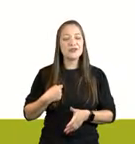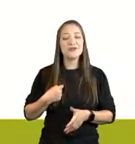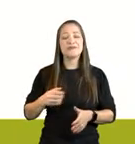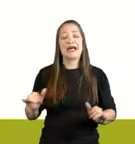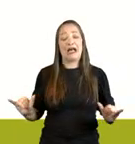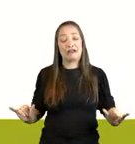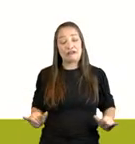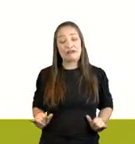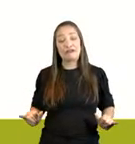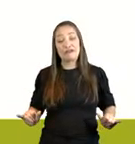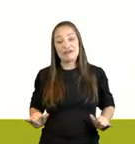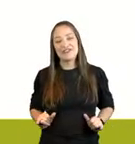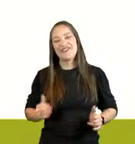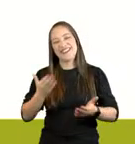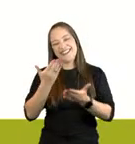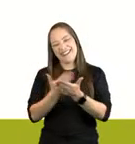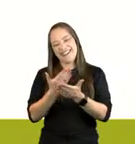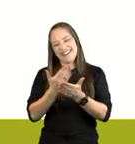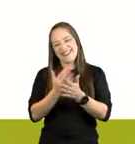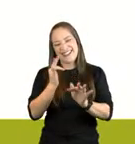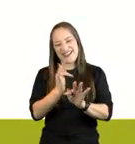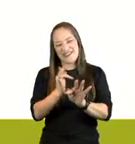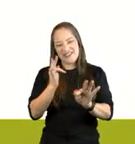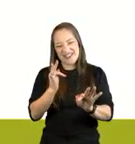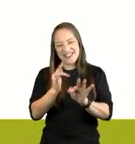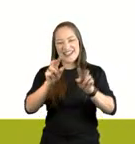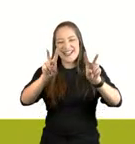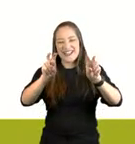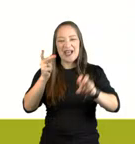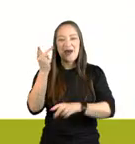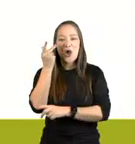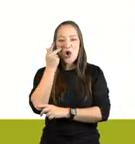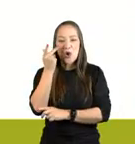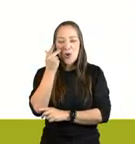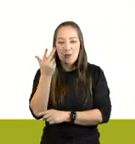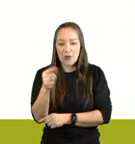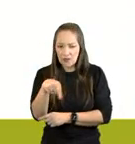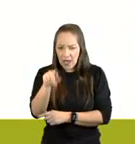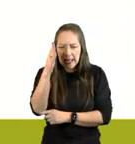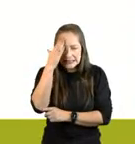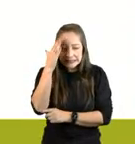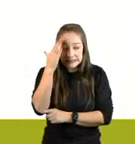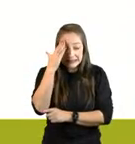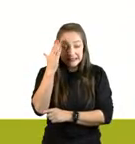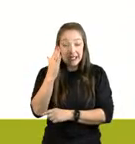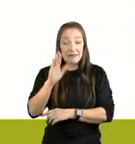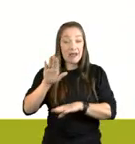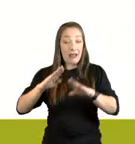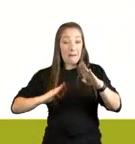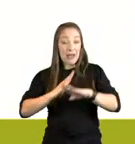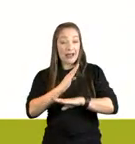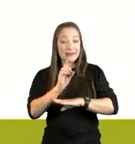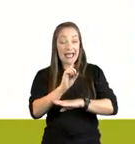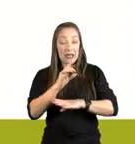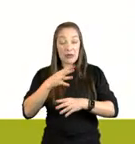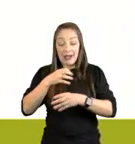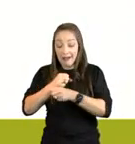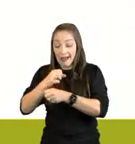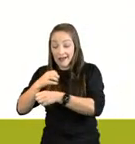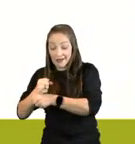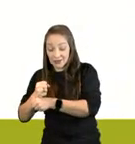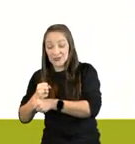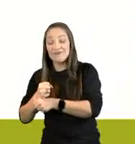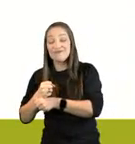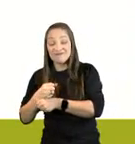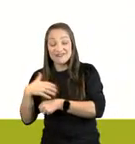um tema que é bem comum, e vocês sabem, né? Muita reprovação, muito cálculo. Então, tive